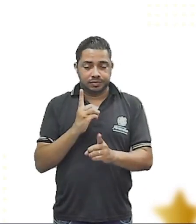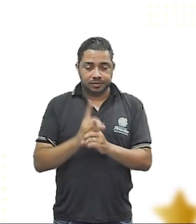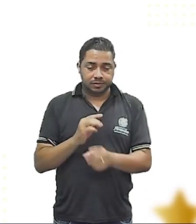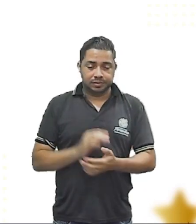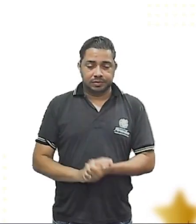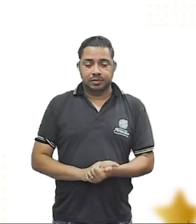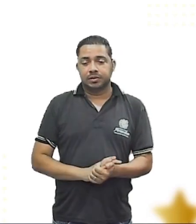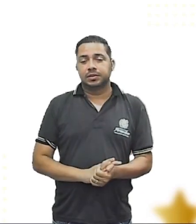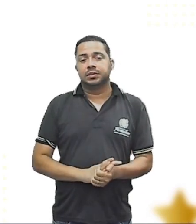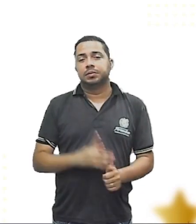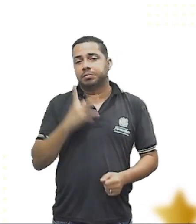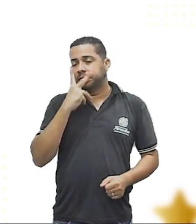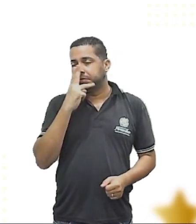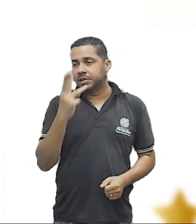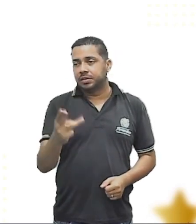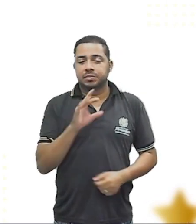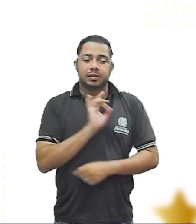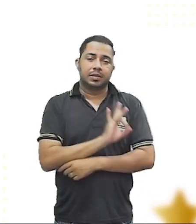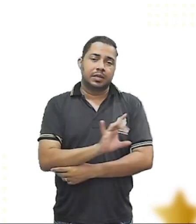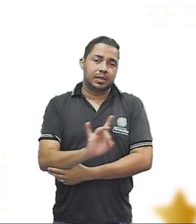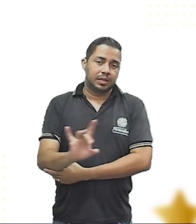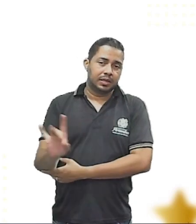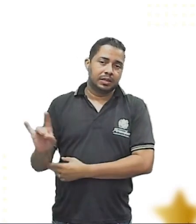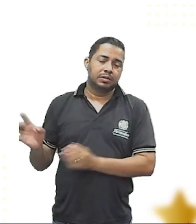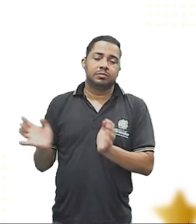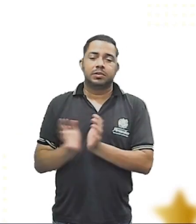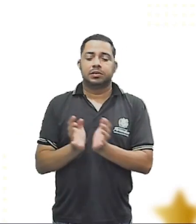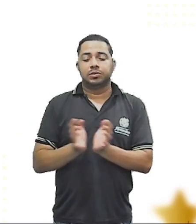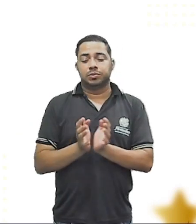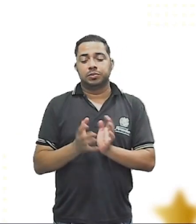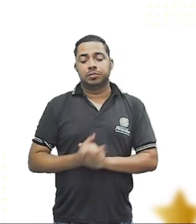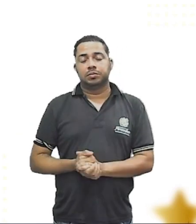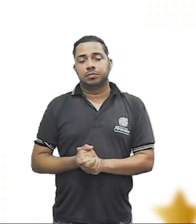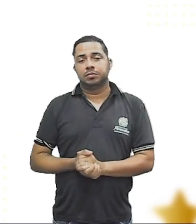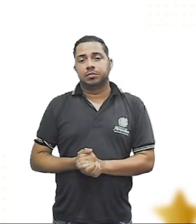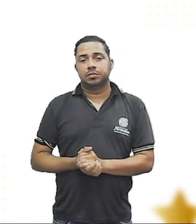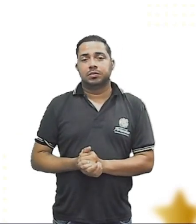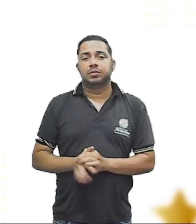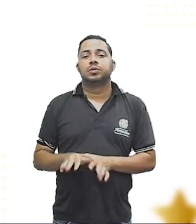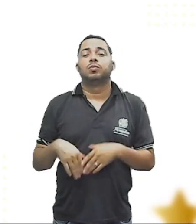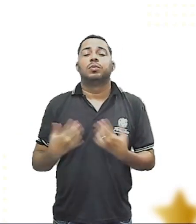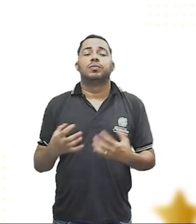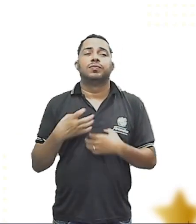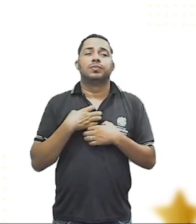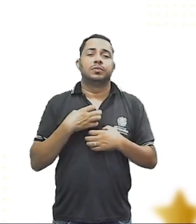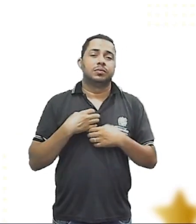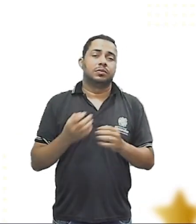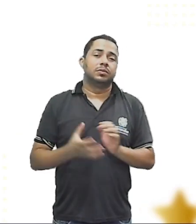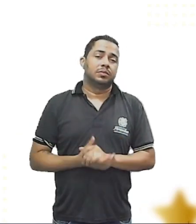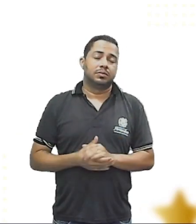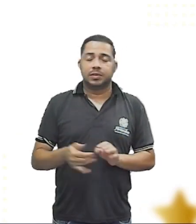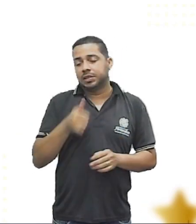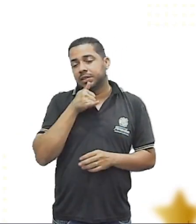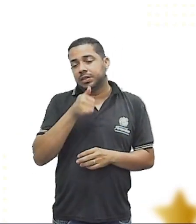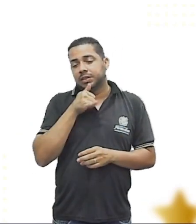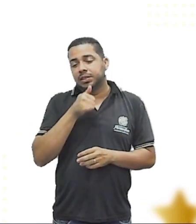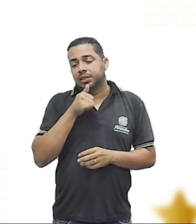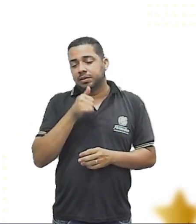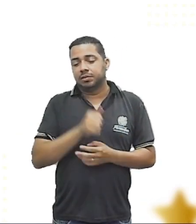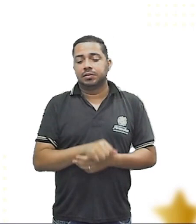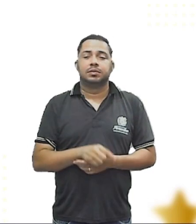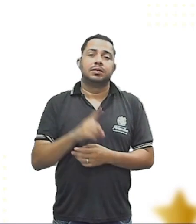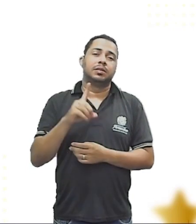as semelhanças de cada um desses grupos. De que forma? Por exemplo, de forma